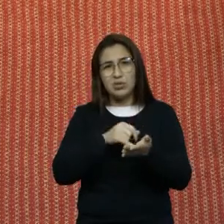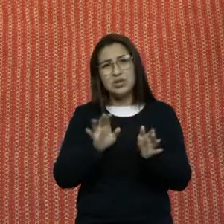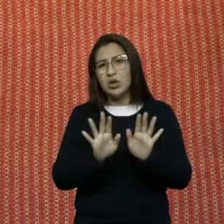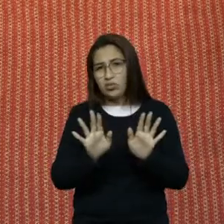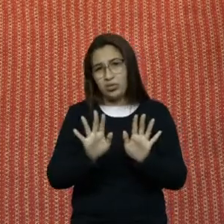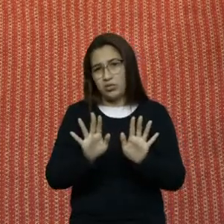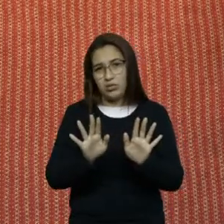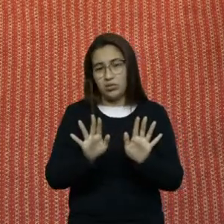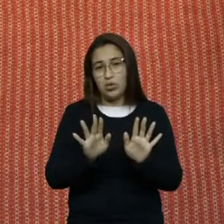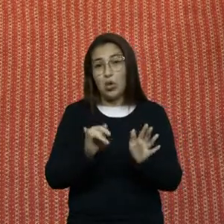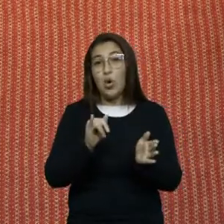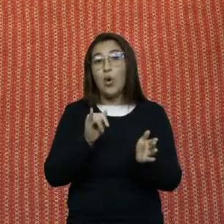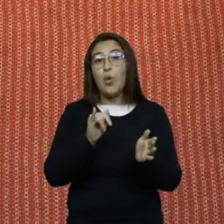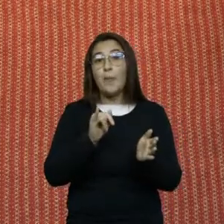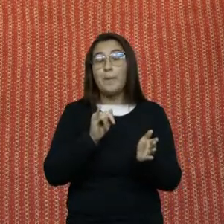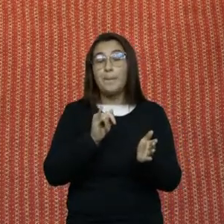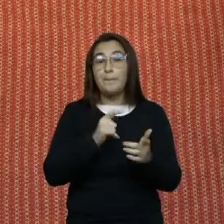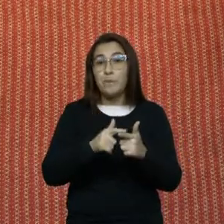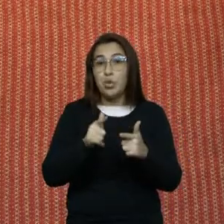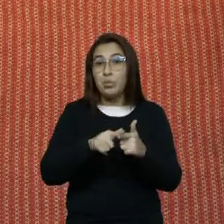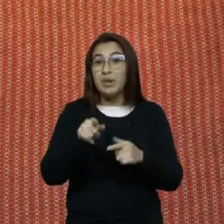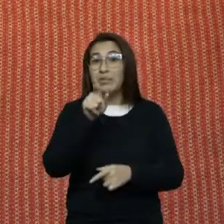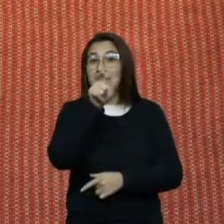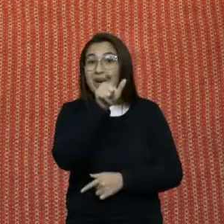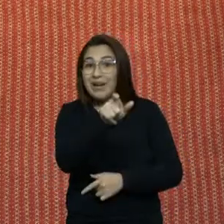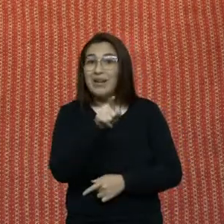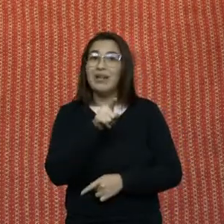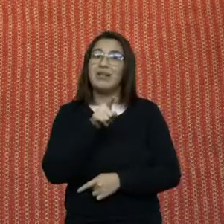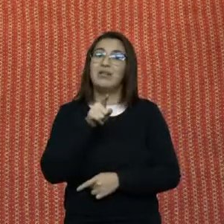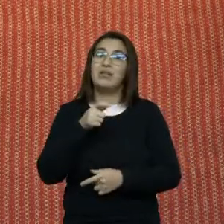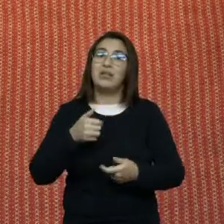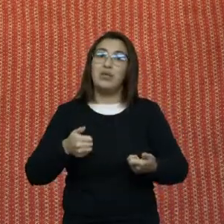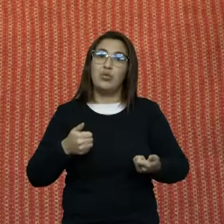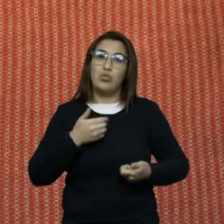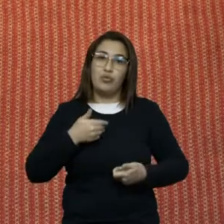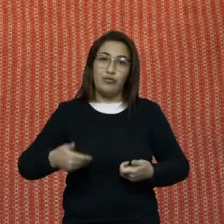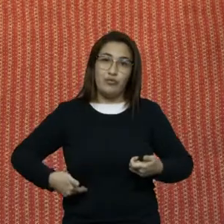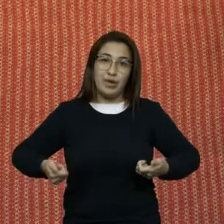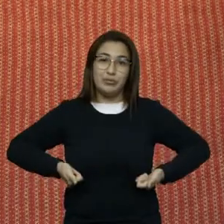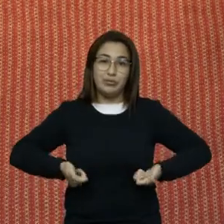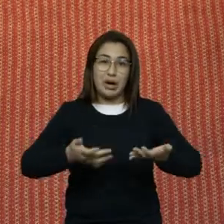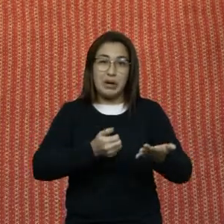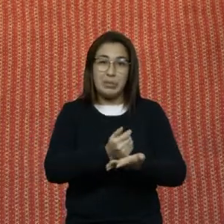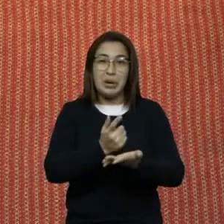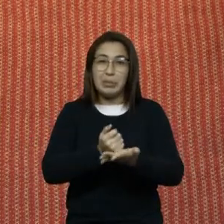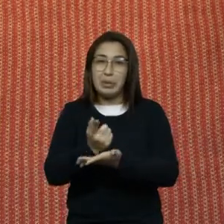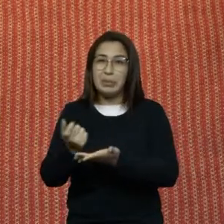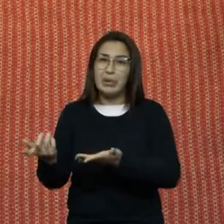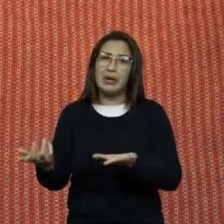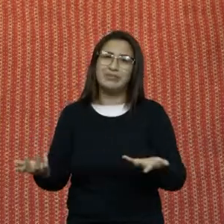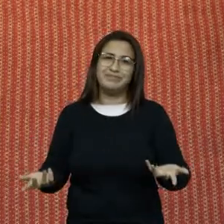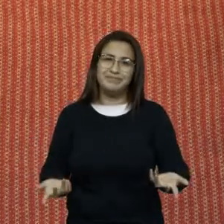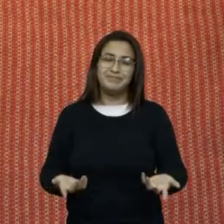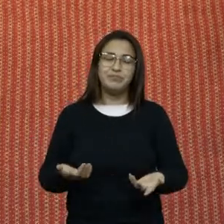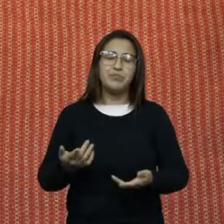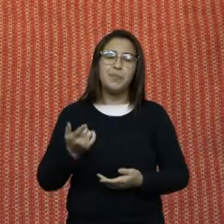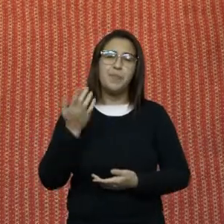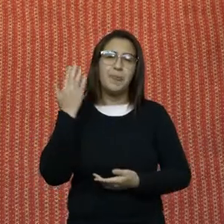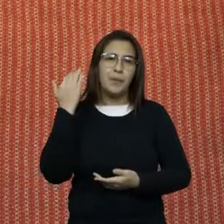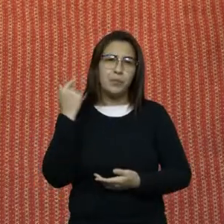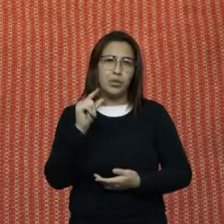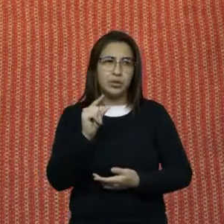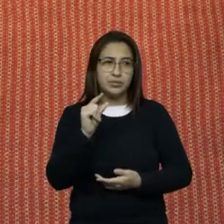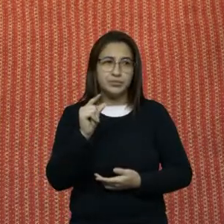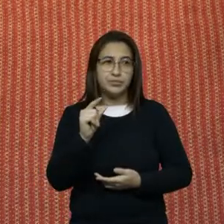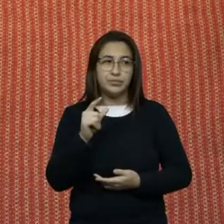específico o problema está no governo que não para de gastar do lado de lá que lembrar os senhores que há poucos dias o governo mandou para cá